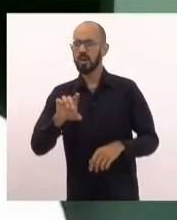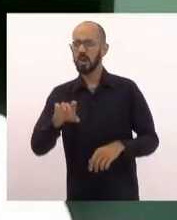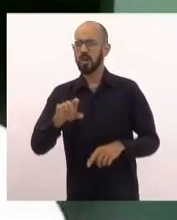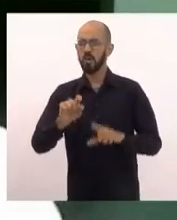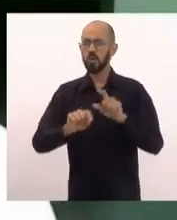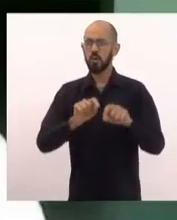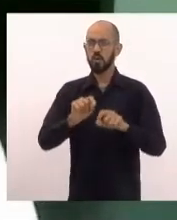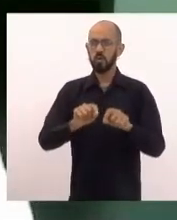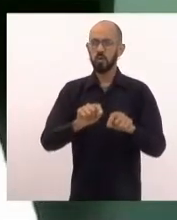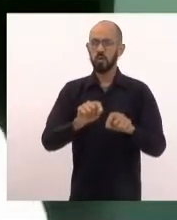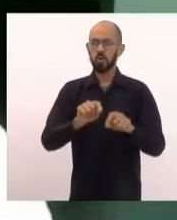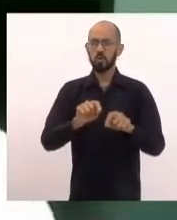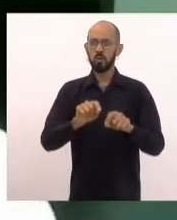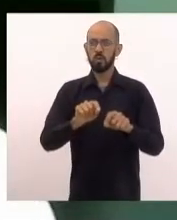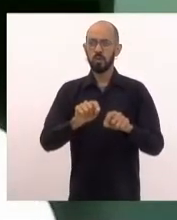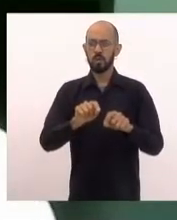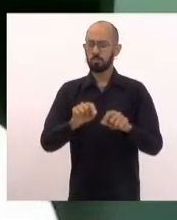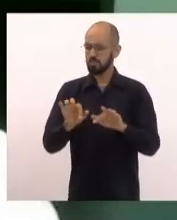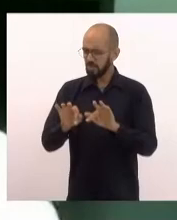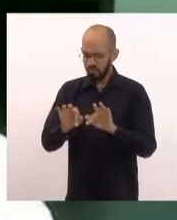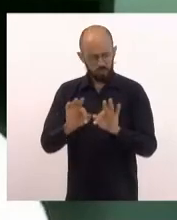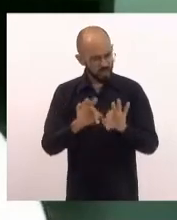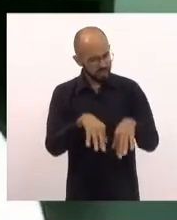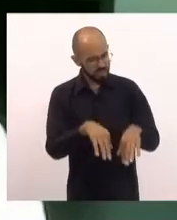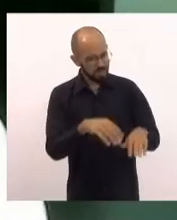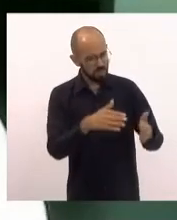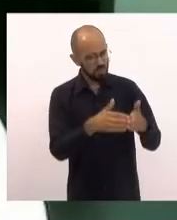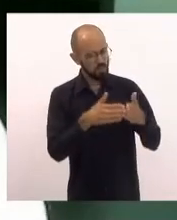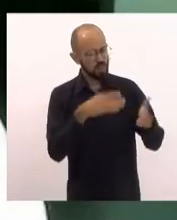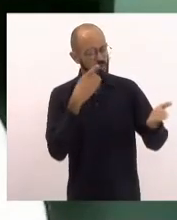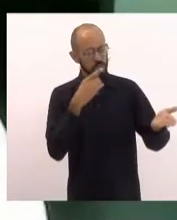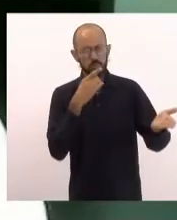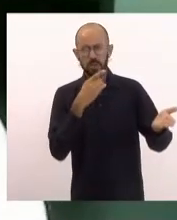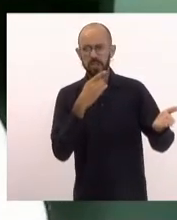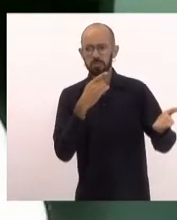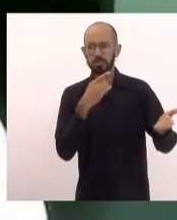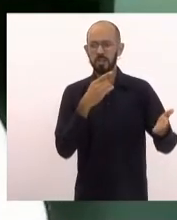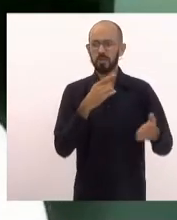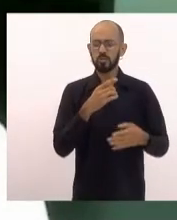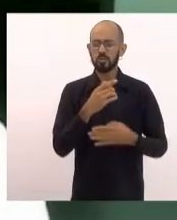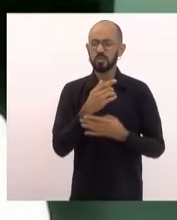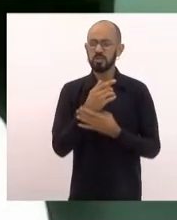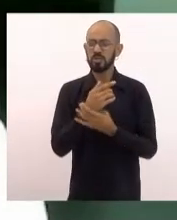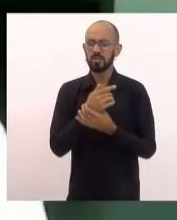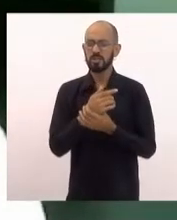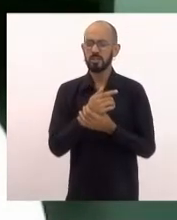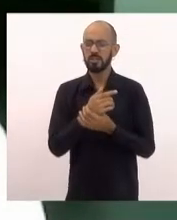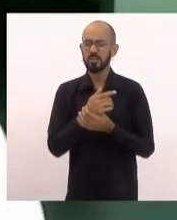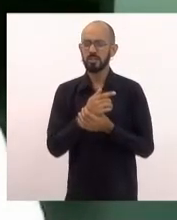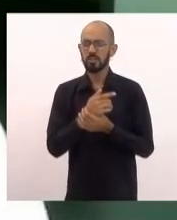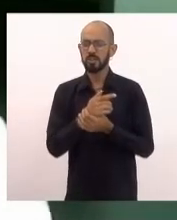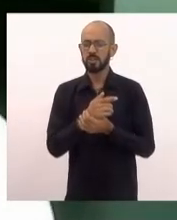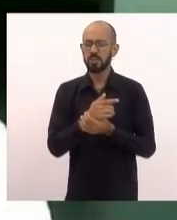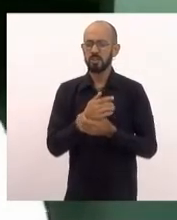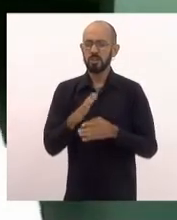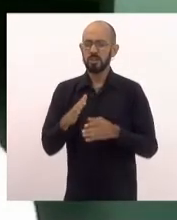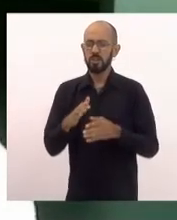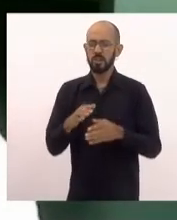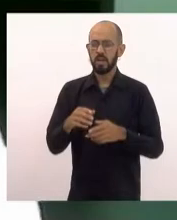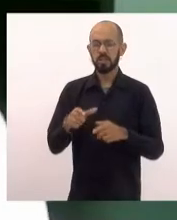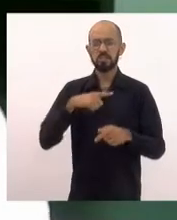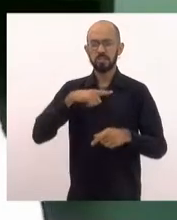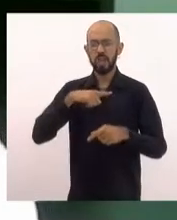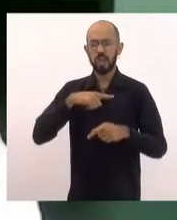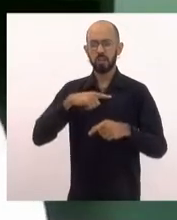a juventude preta... Para concluir, por favor, deputado. Para sobreviverem, eles têm algo muito